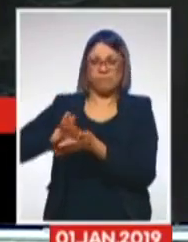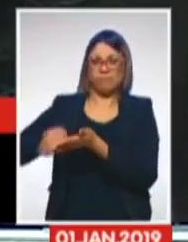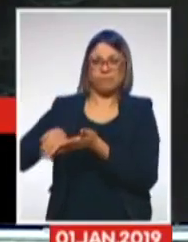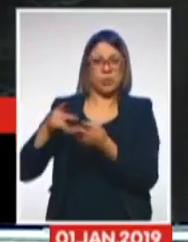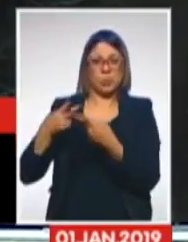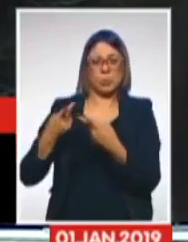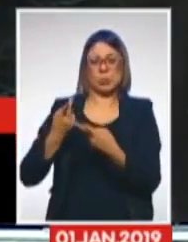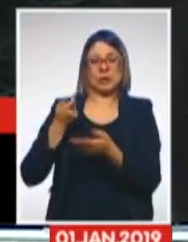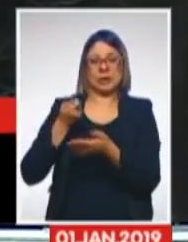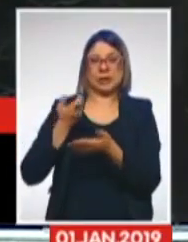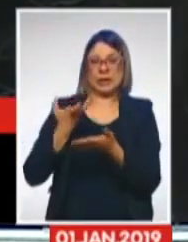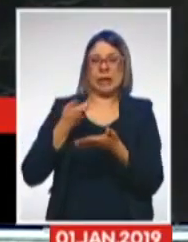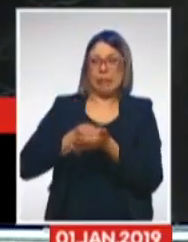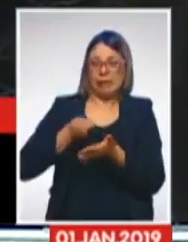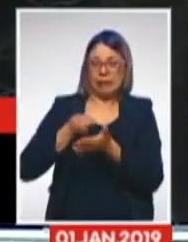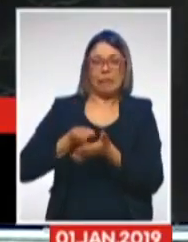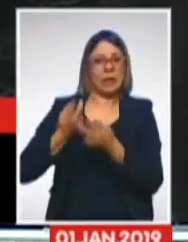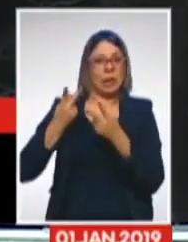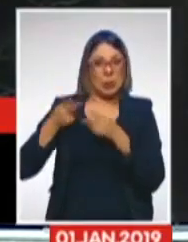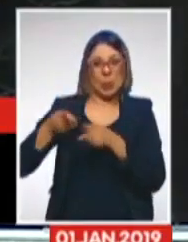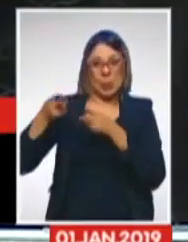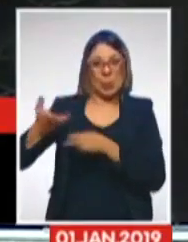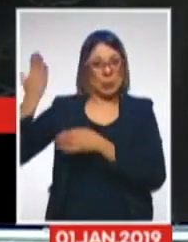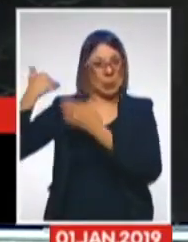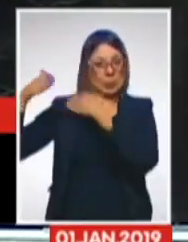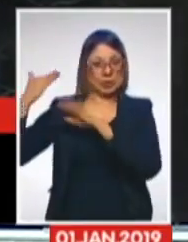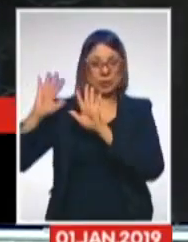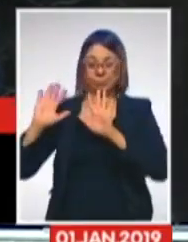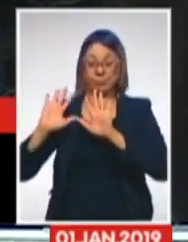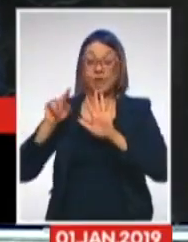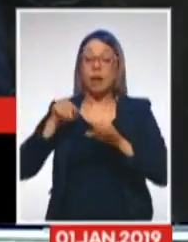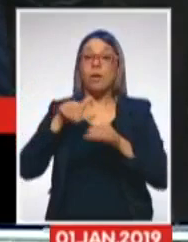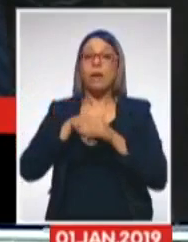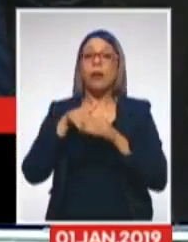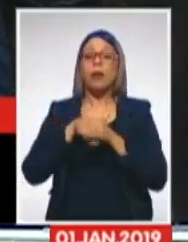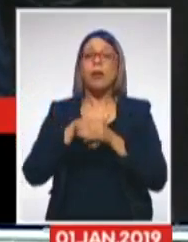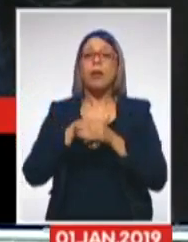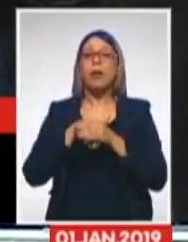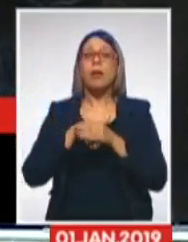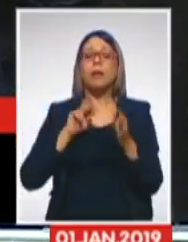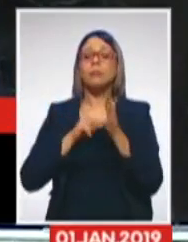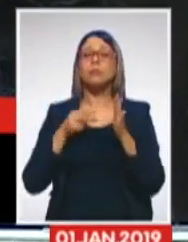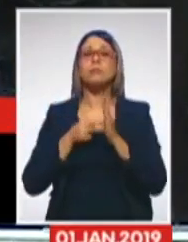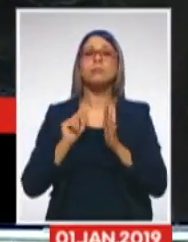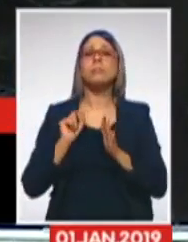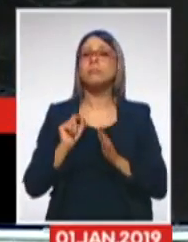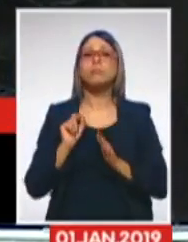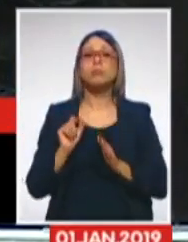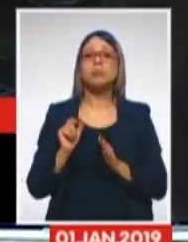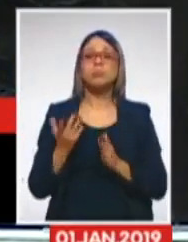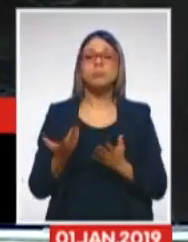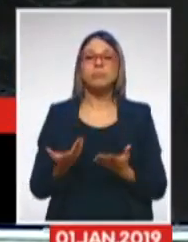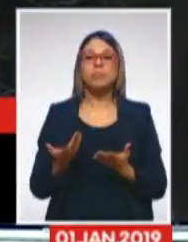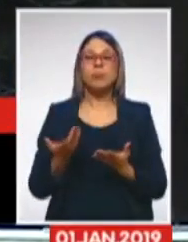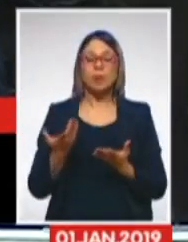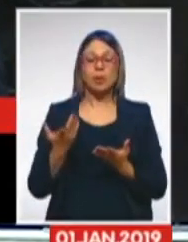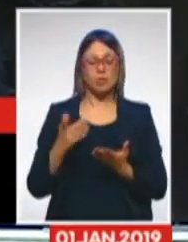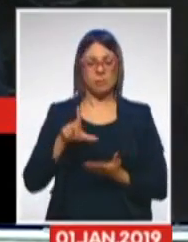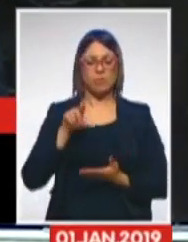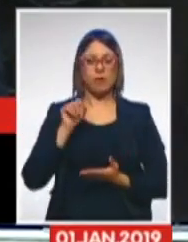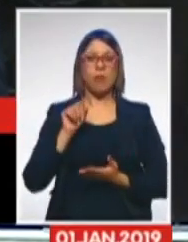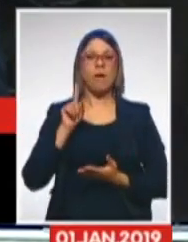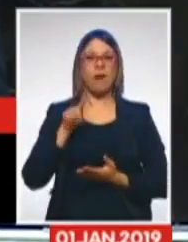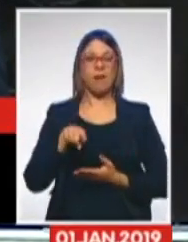passado. Esse voto, senhoras e senhores, significa a escolha por um